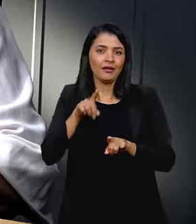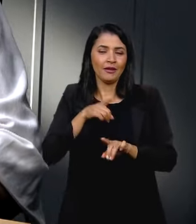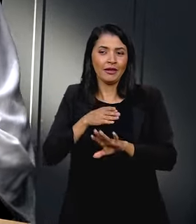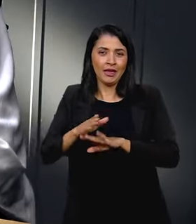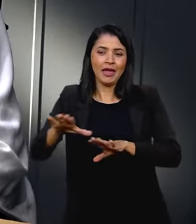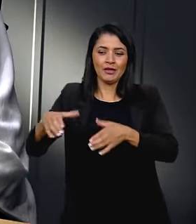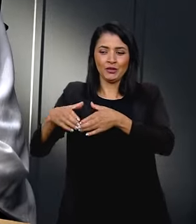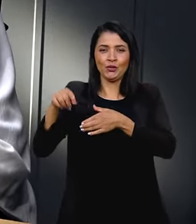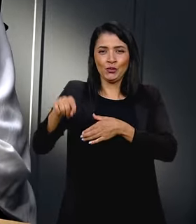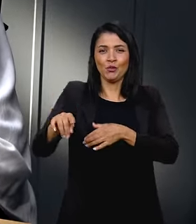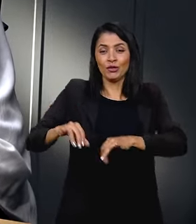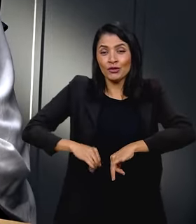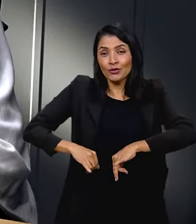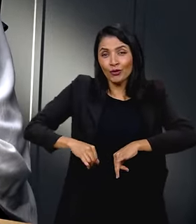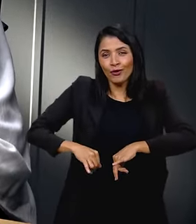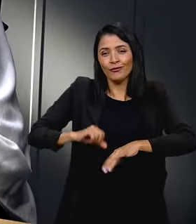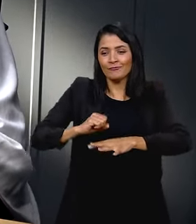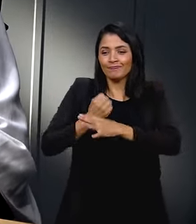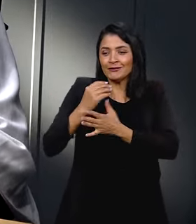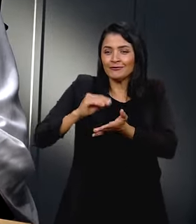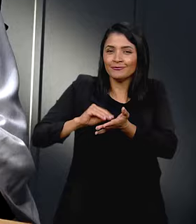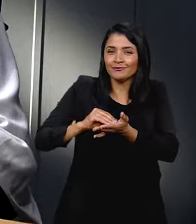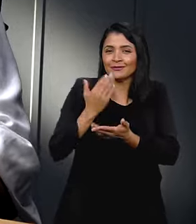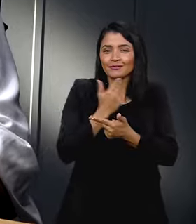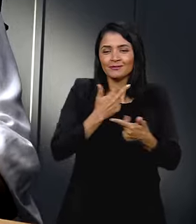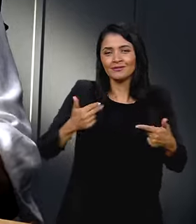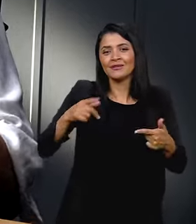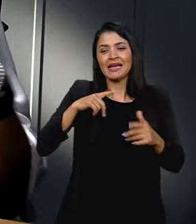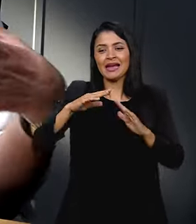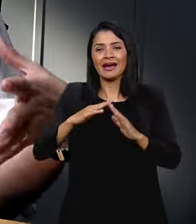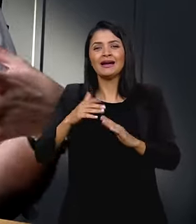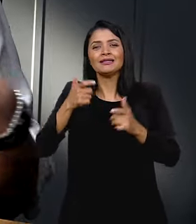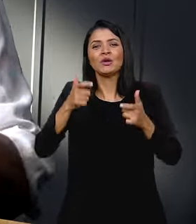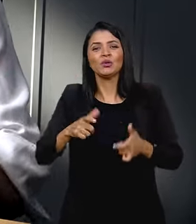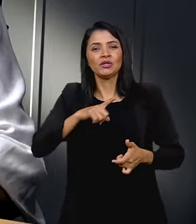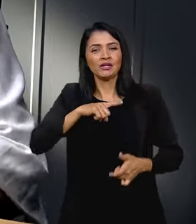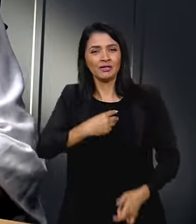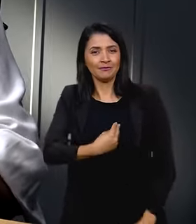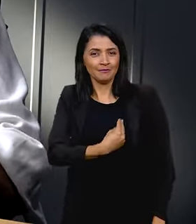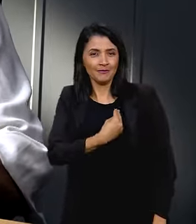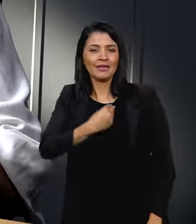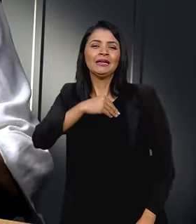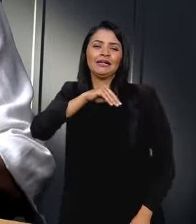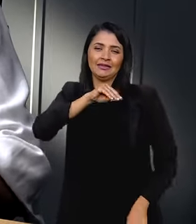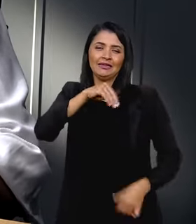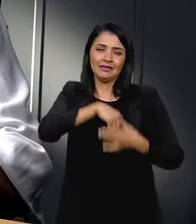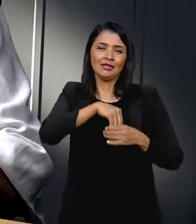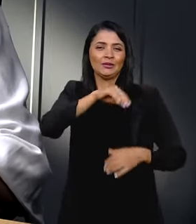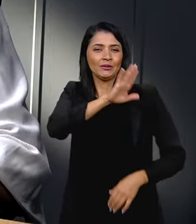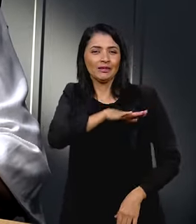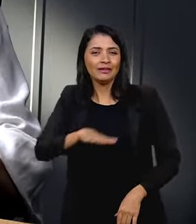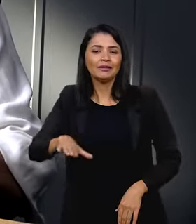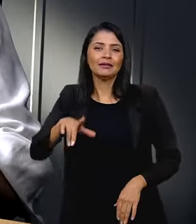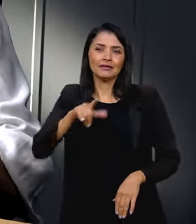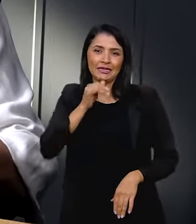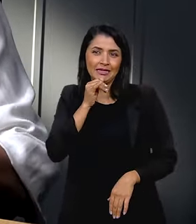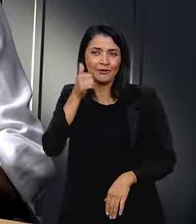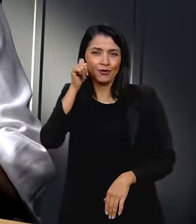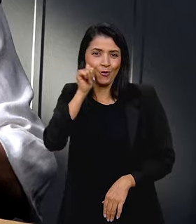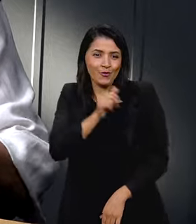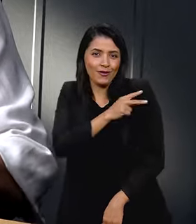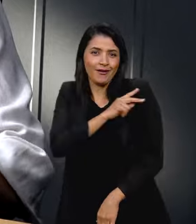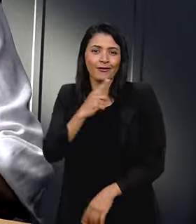que chega num público muito afetado por insegurança alimentar que são domicílios casas onde tem crianças né Principalmente seão uma casa